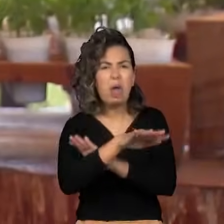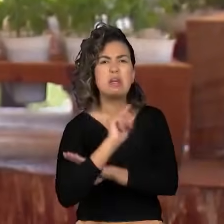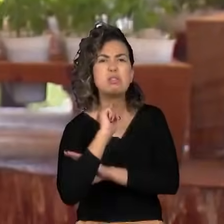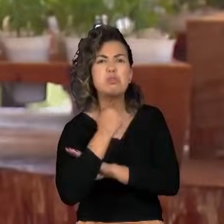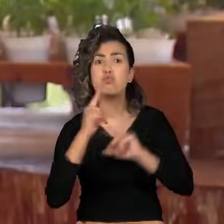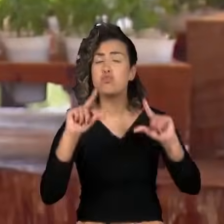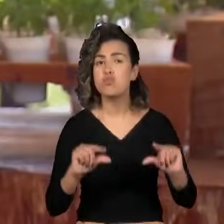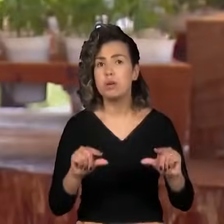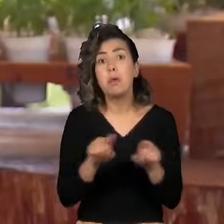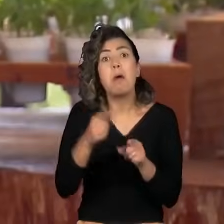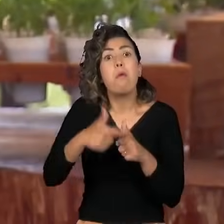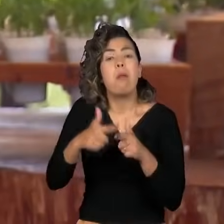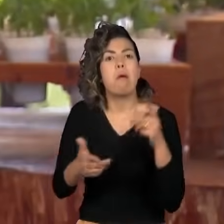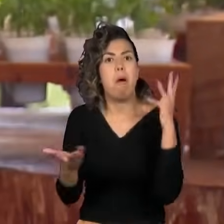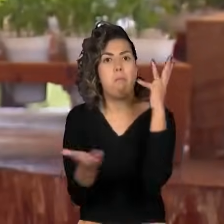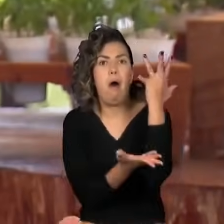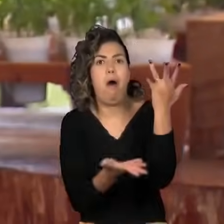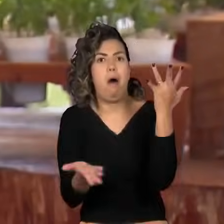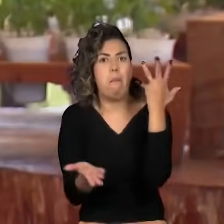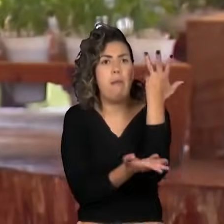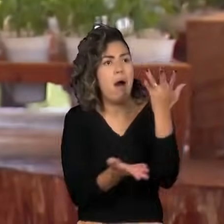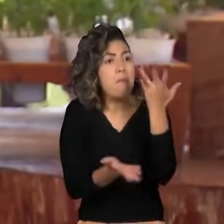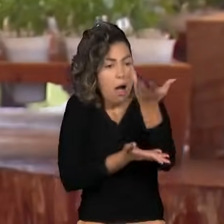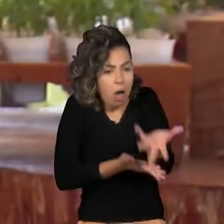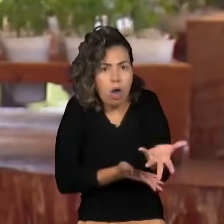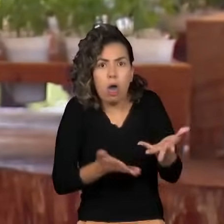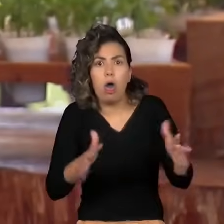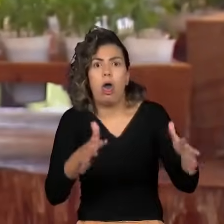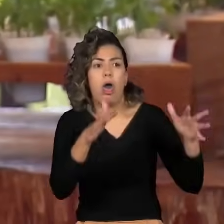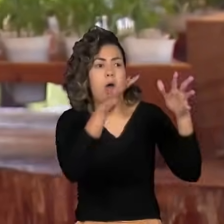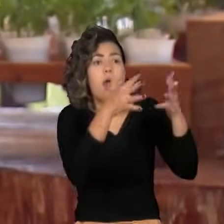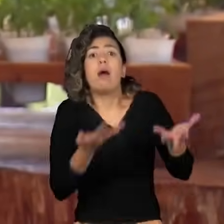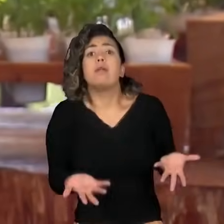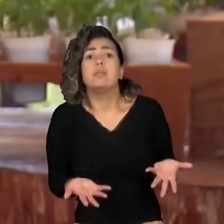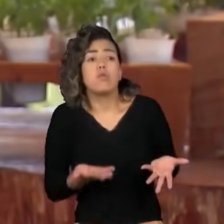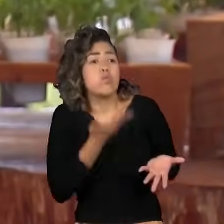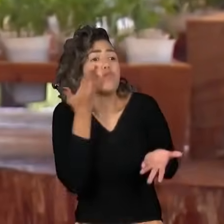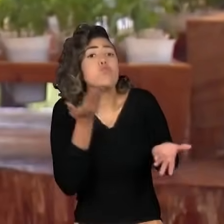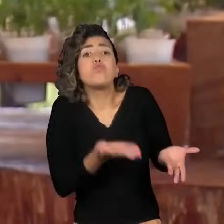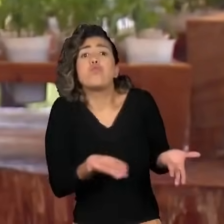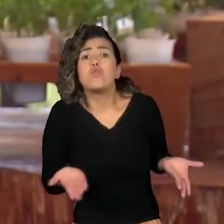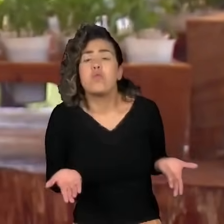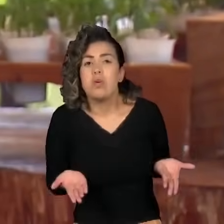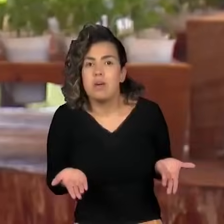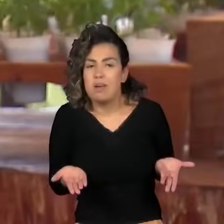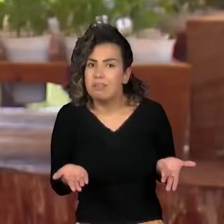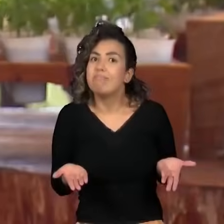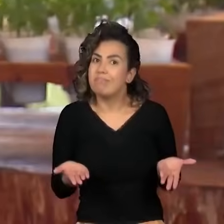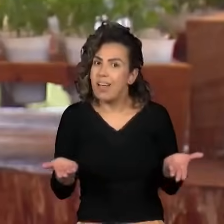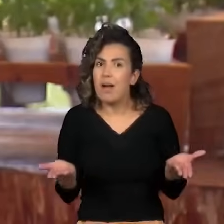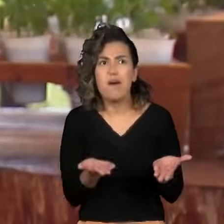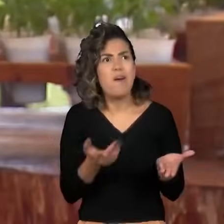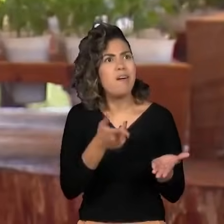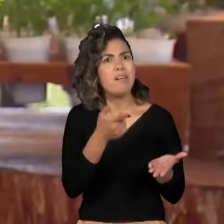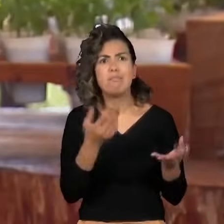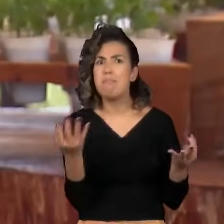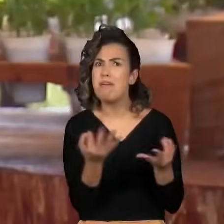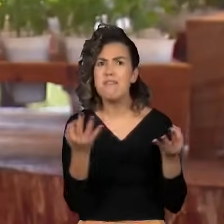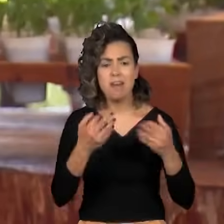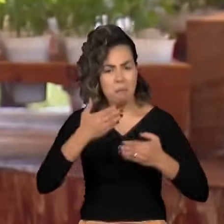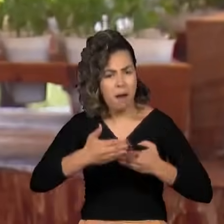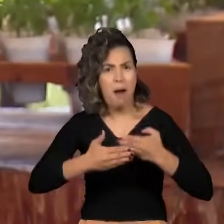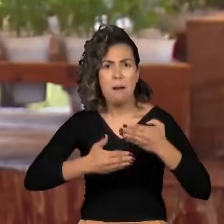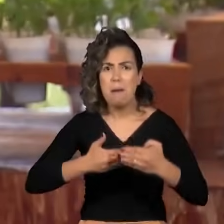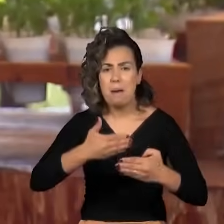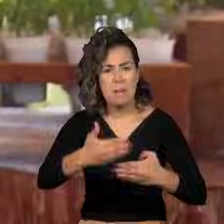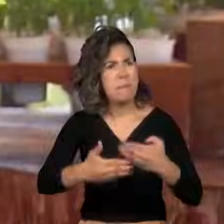né? Também é um problema. O que você vai fazer com ela, né? Então, você está... É uma cadeia muito bem feita, muito